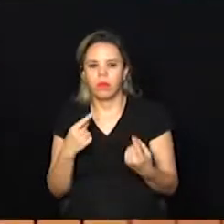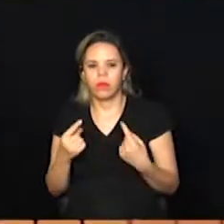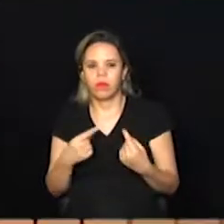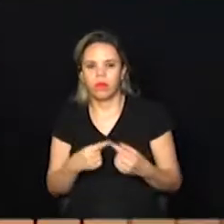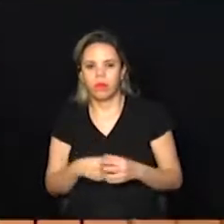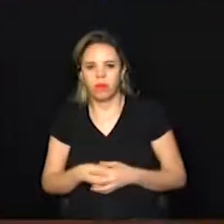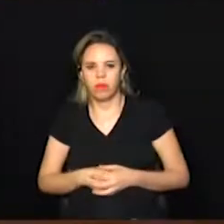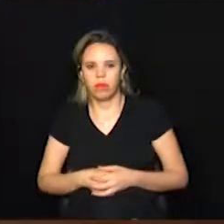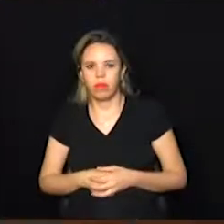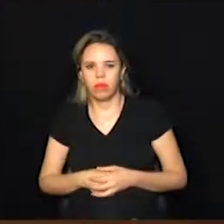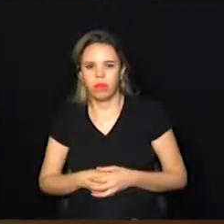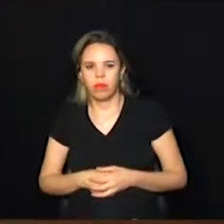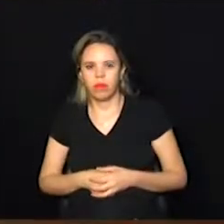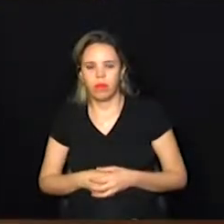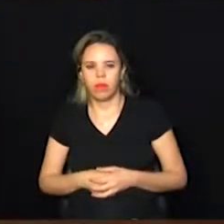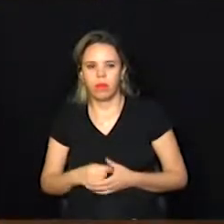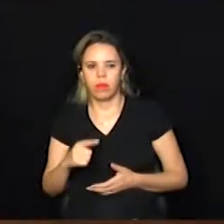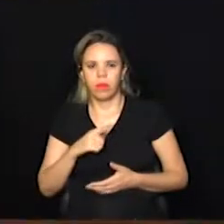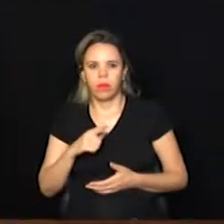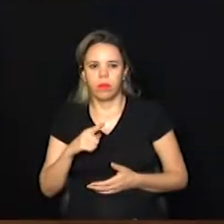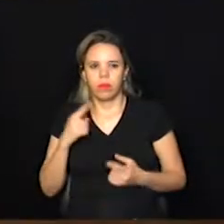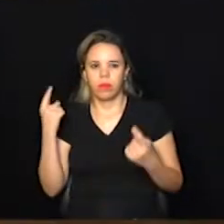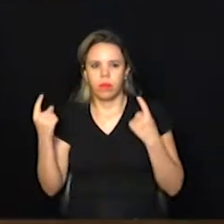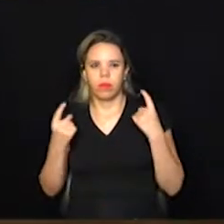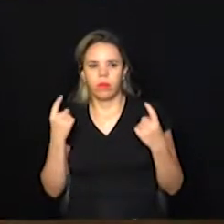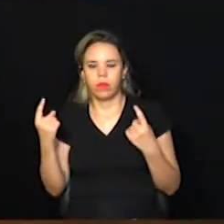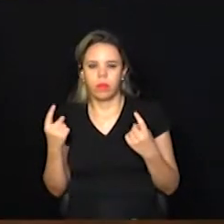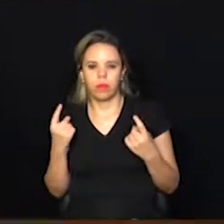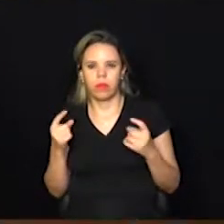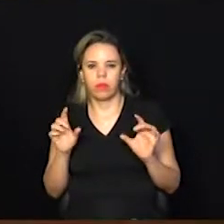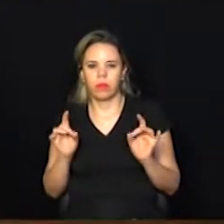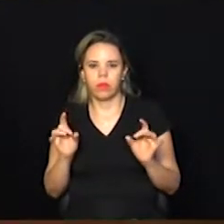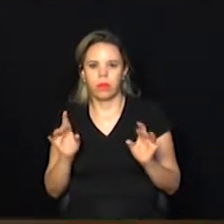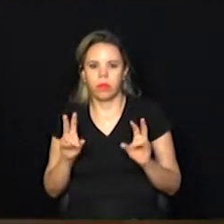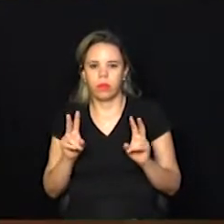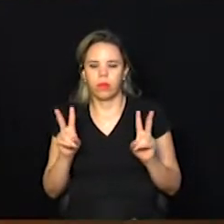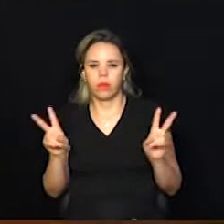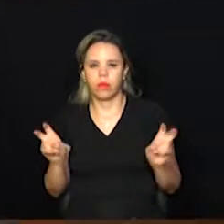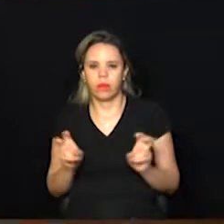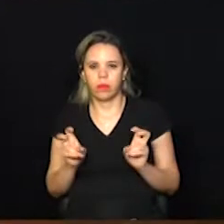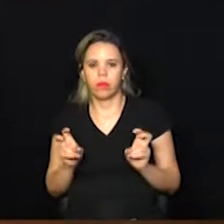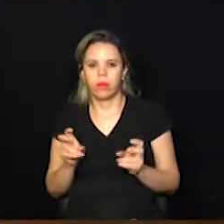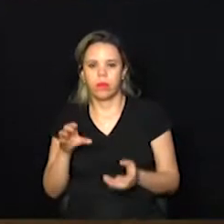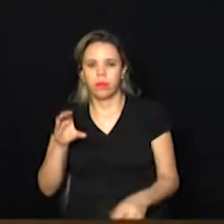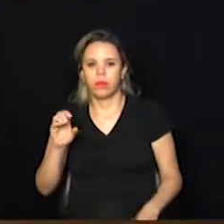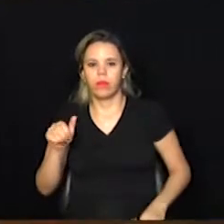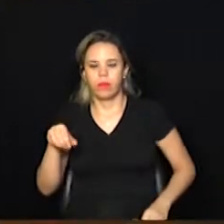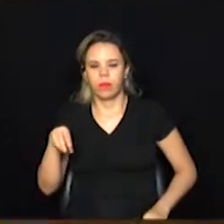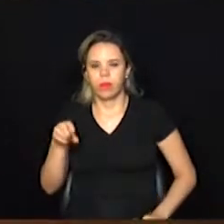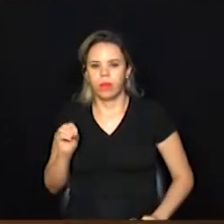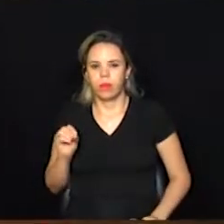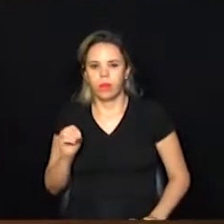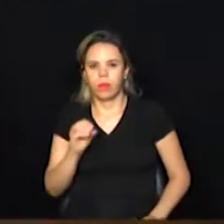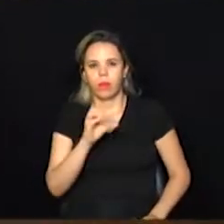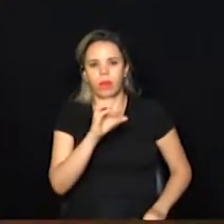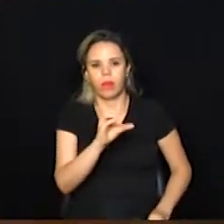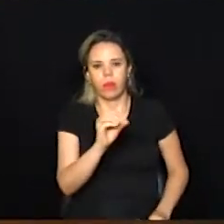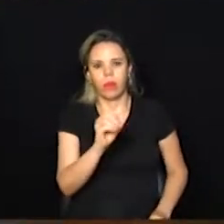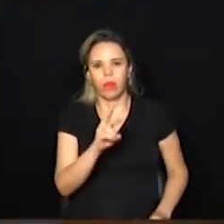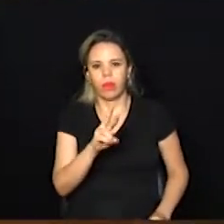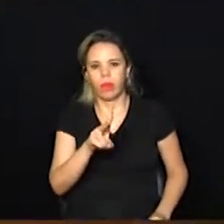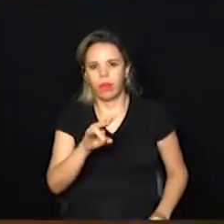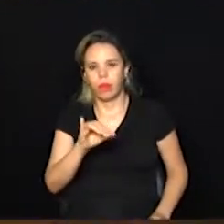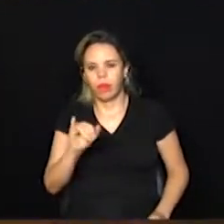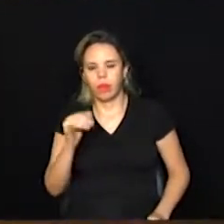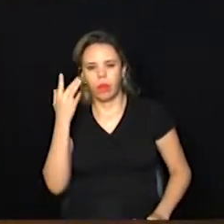sobre. Nós temos aí uma preocupação bastante especial com relação ao SEAMO, com relação ao SERAV. Eu acho que é